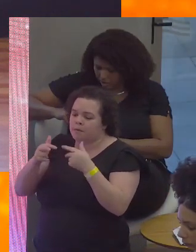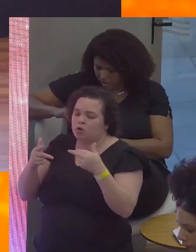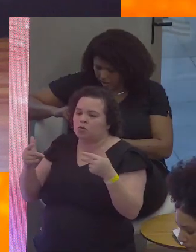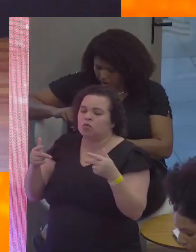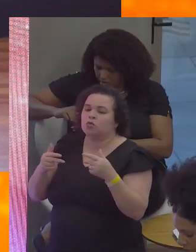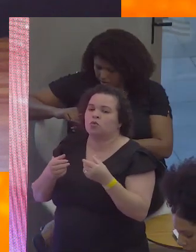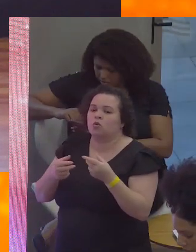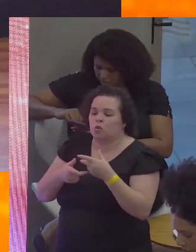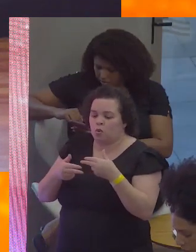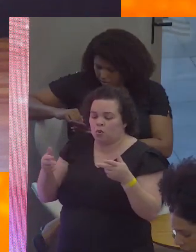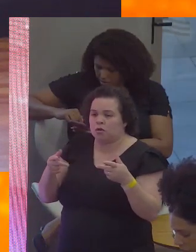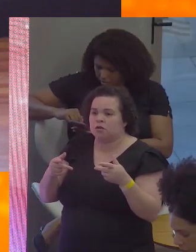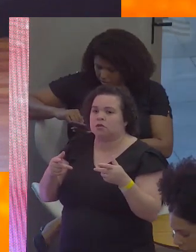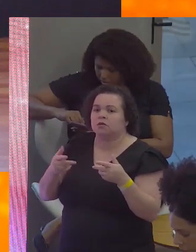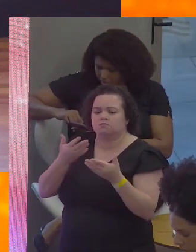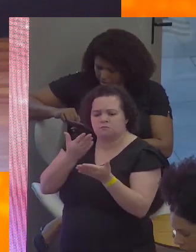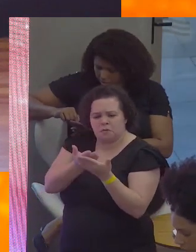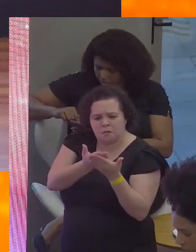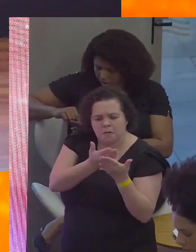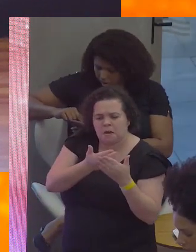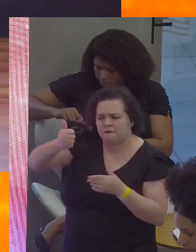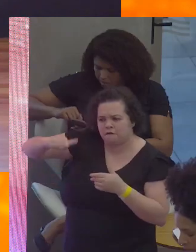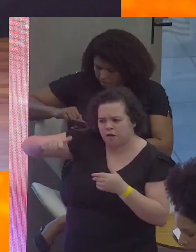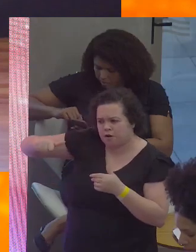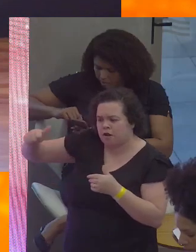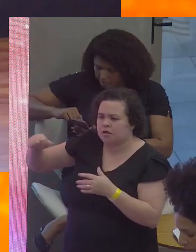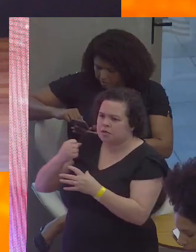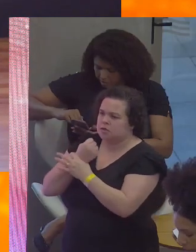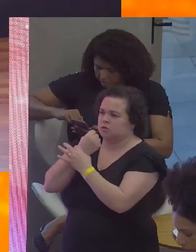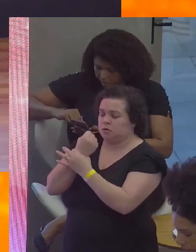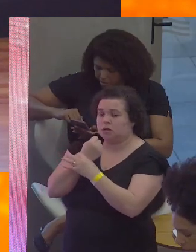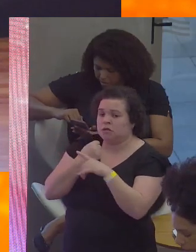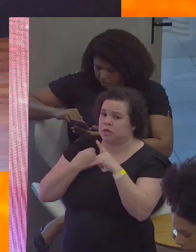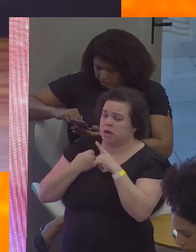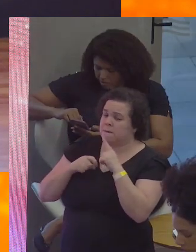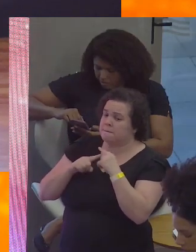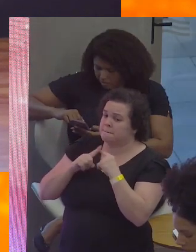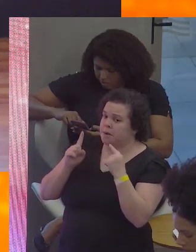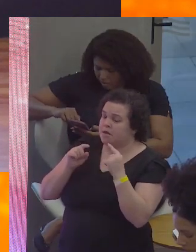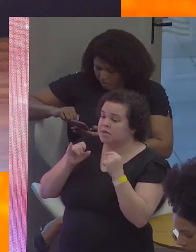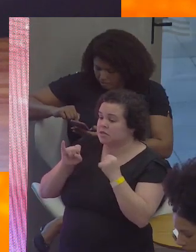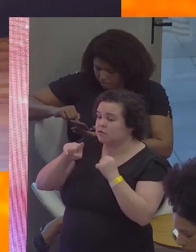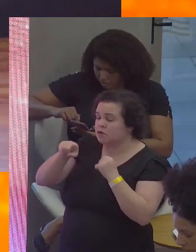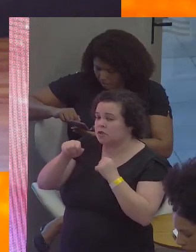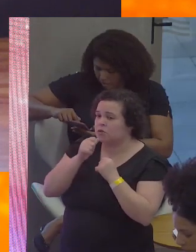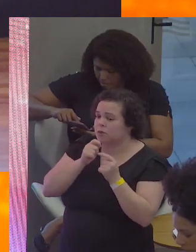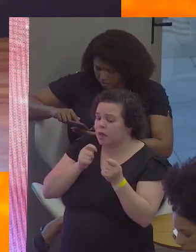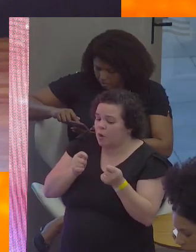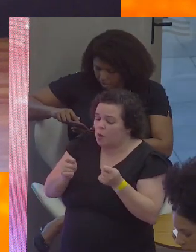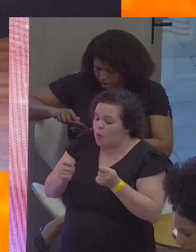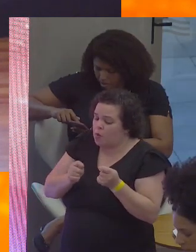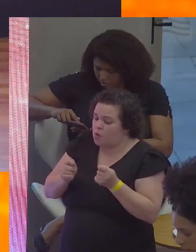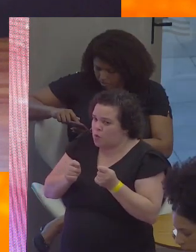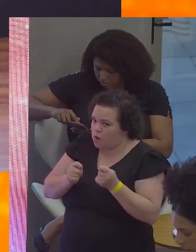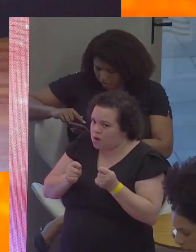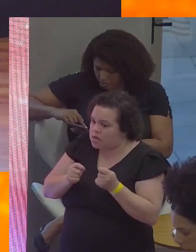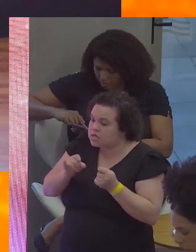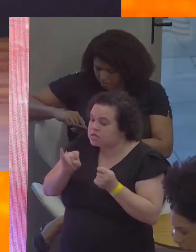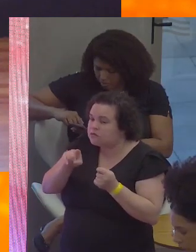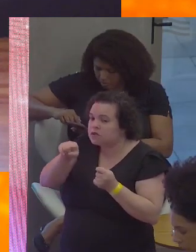composições muito bem estudadas, avaliadas, seguras. Tem. Mas só que quando você não tem controle, quando você